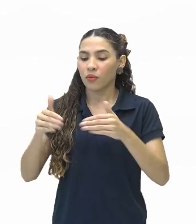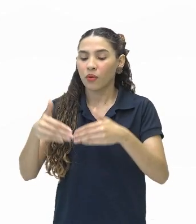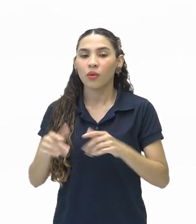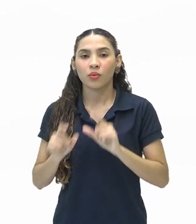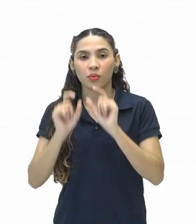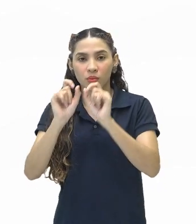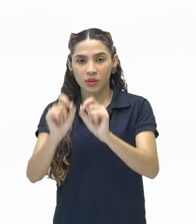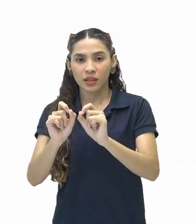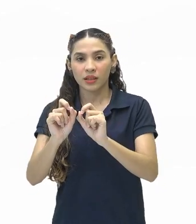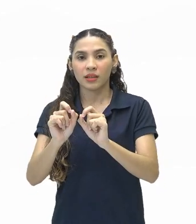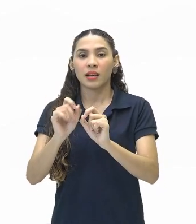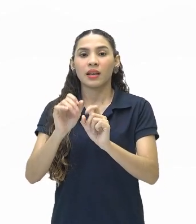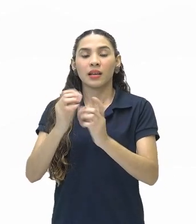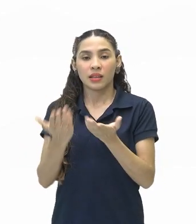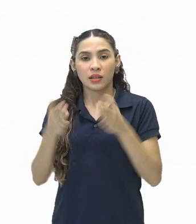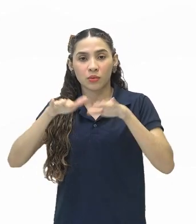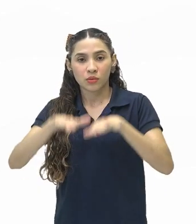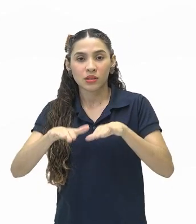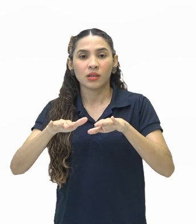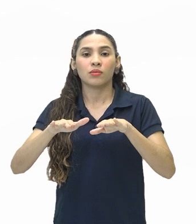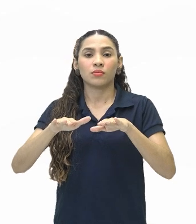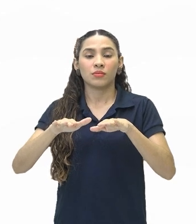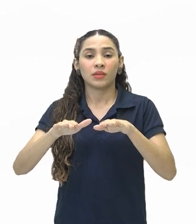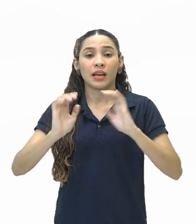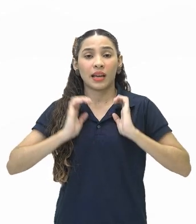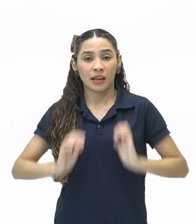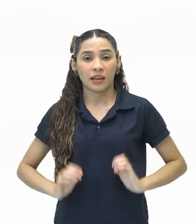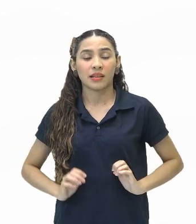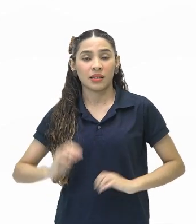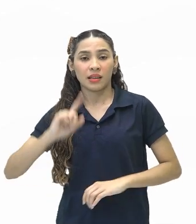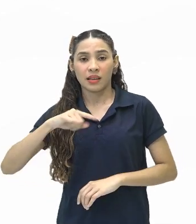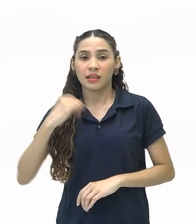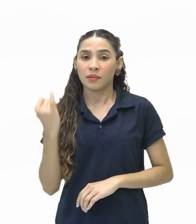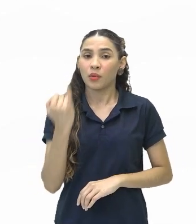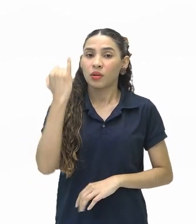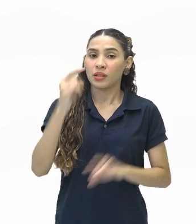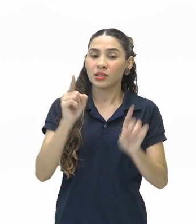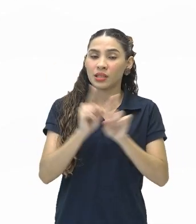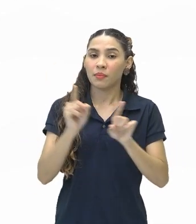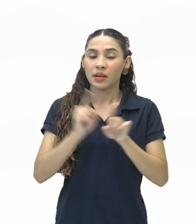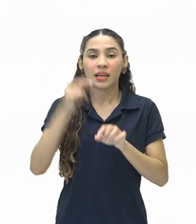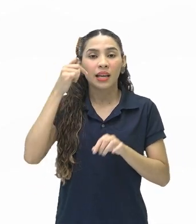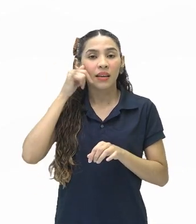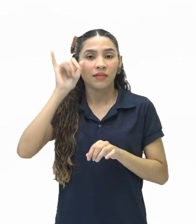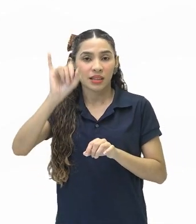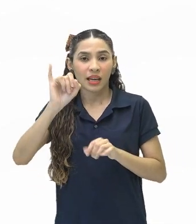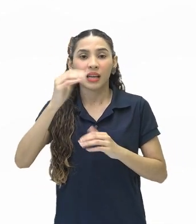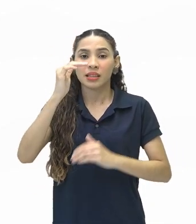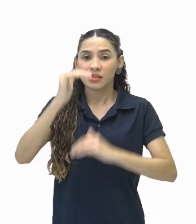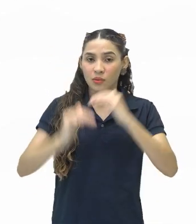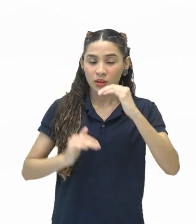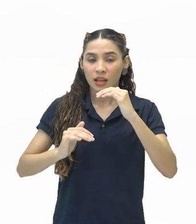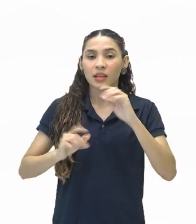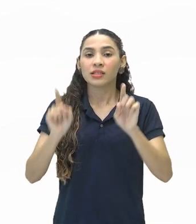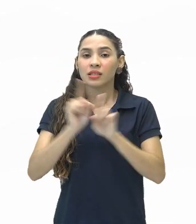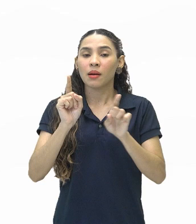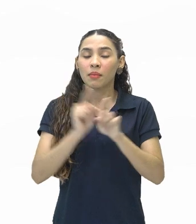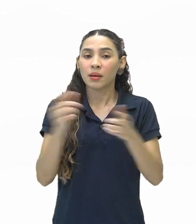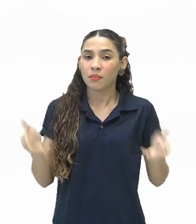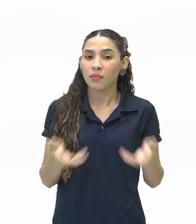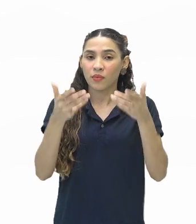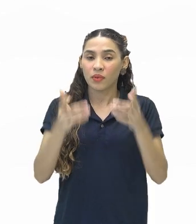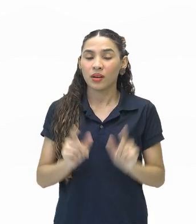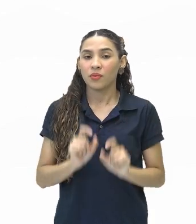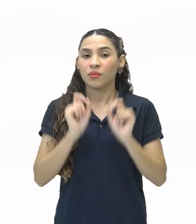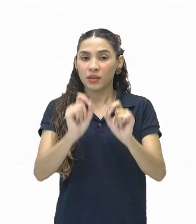quê? Para a inclusão étnica. Elas são importantes para combater essas desigualdades e